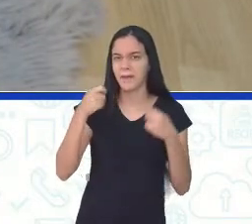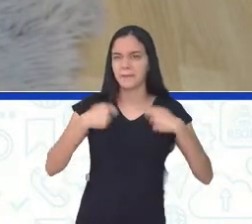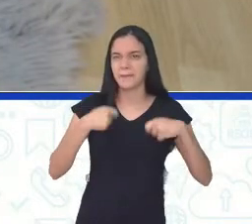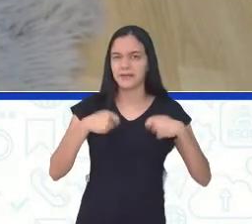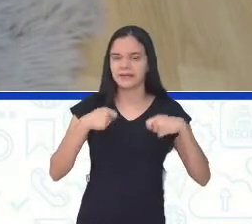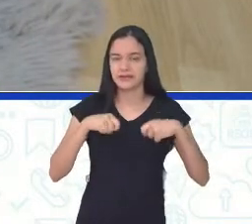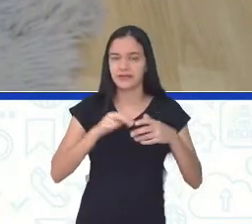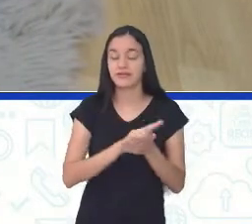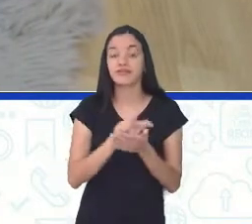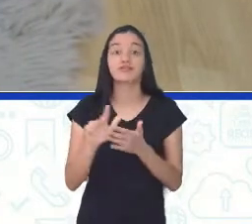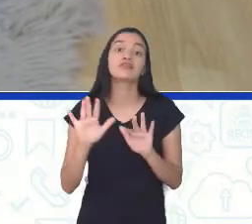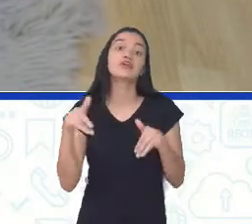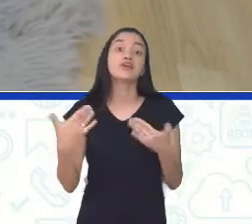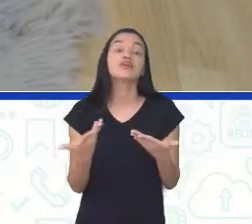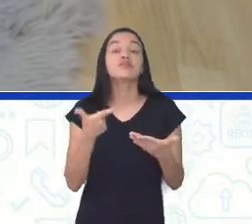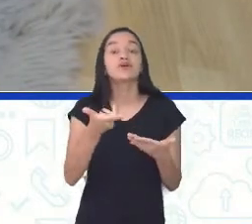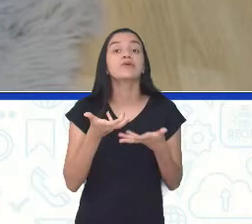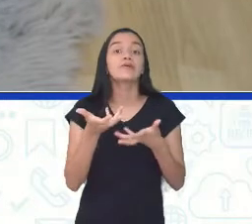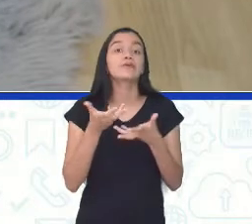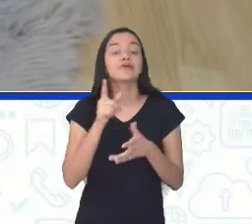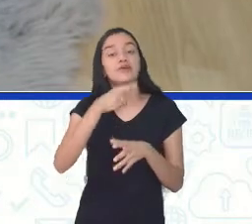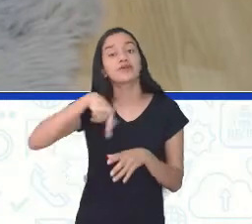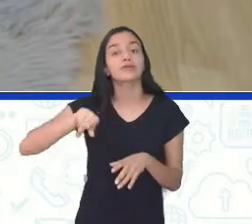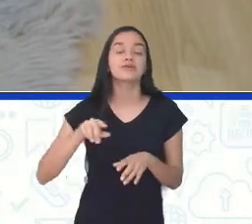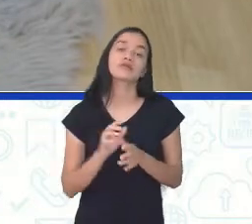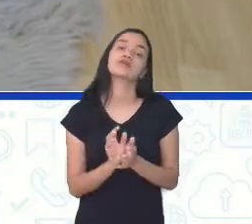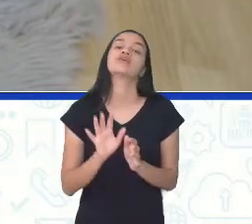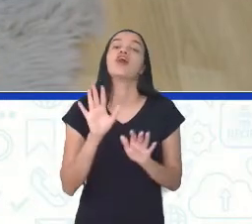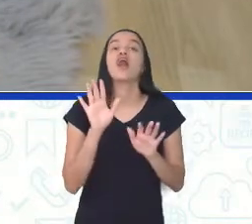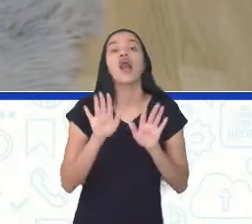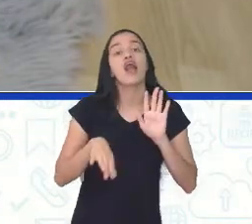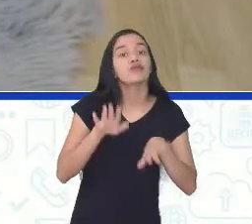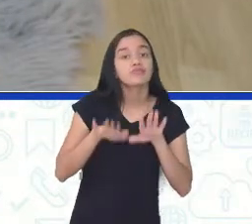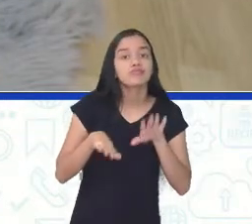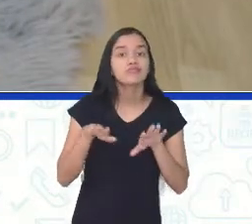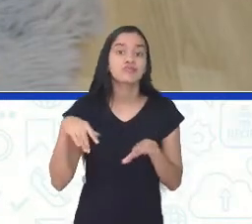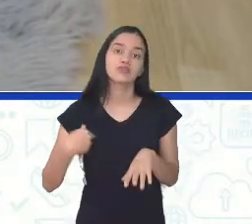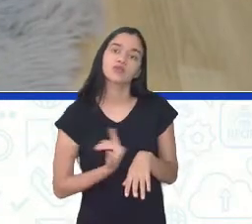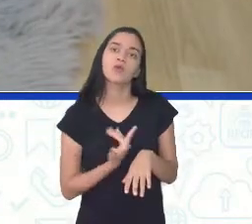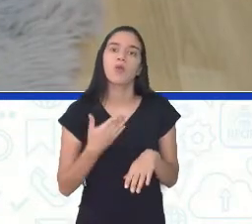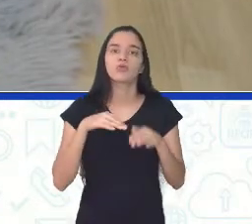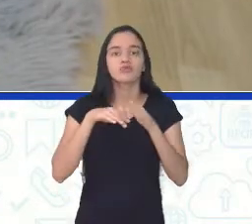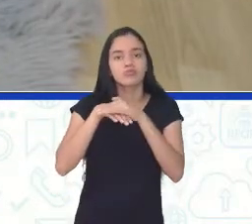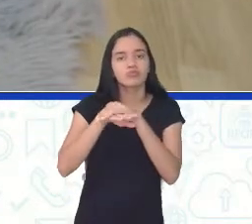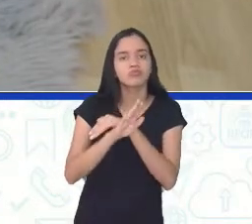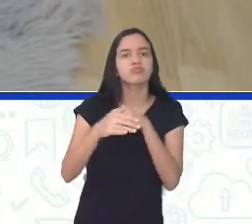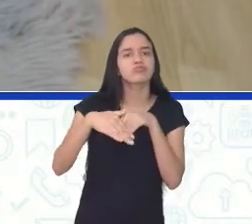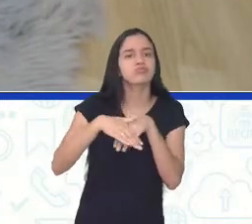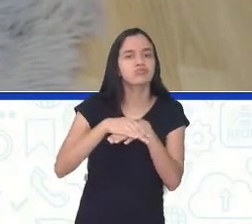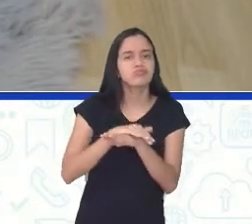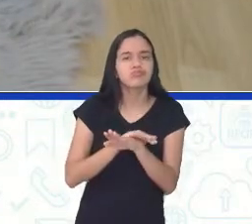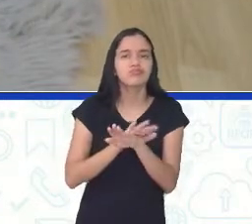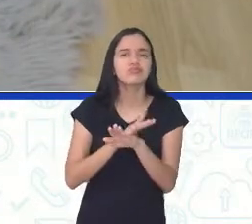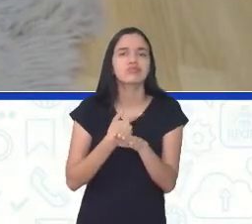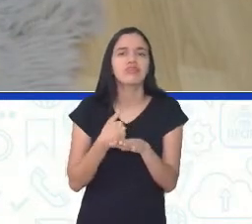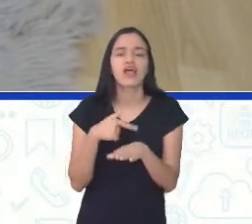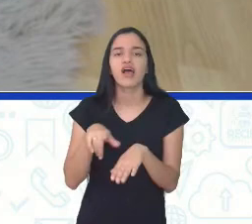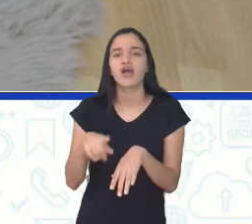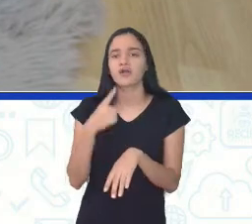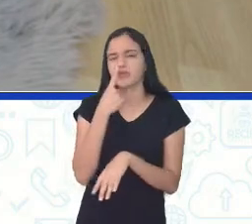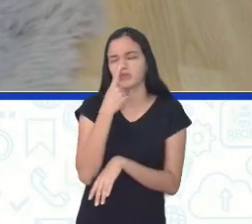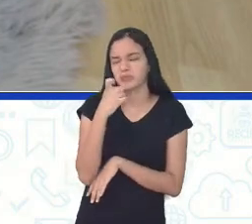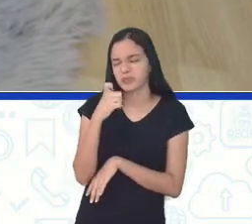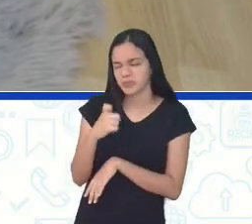várias vezes. E aí eu quero chamar a atenção de vocês. Às vezes, né, o nosso sapato, ele está com um odor